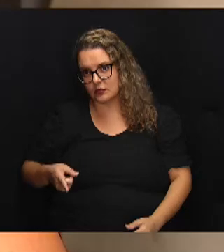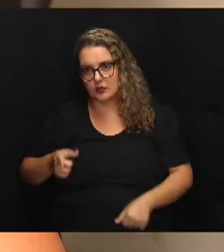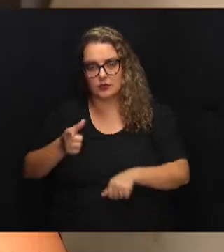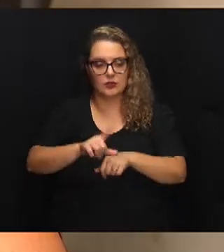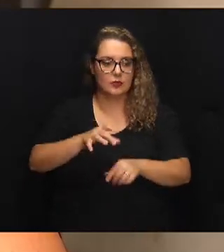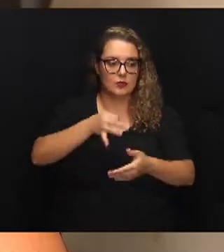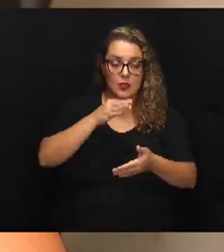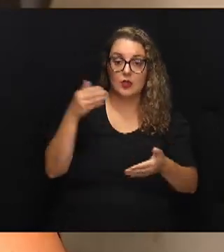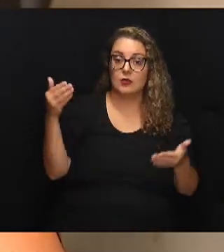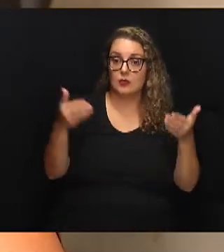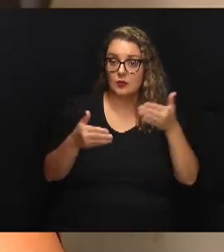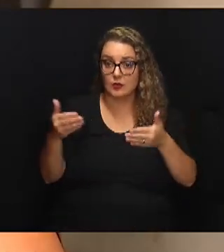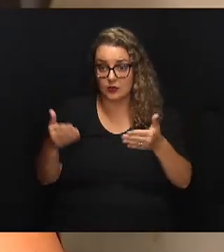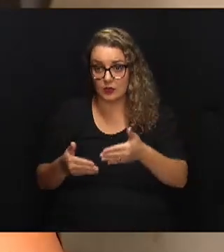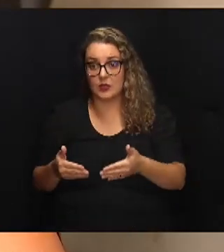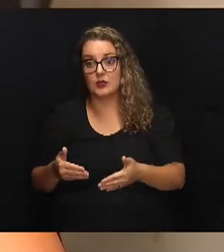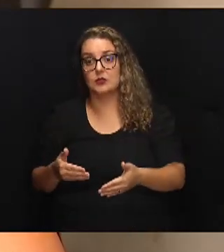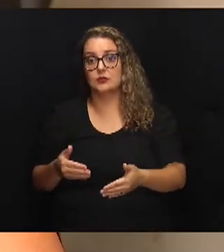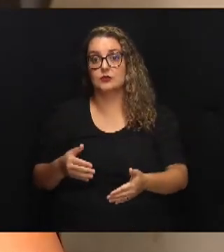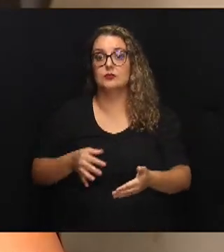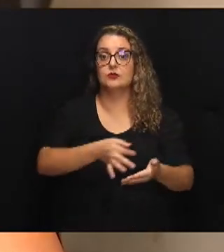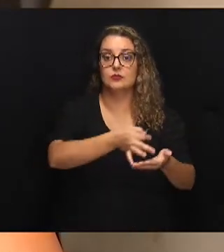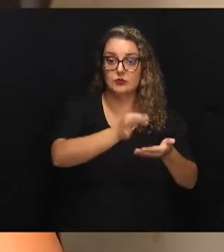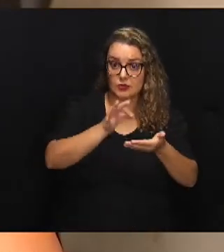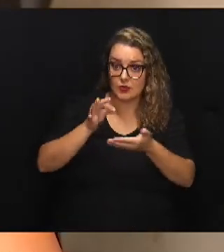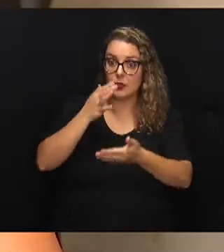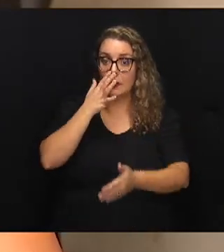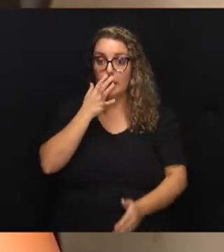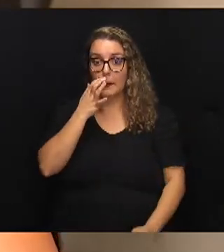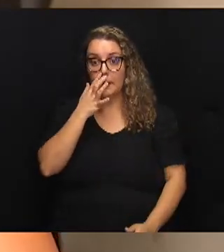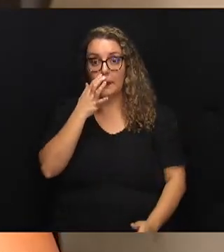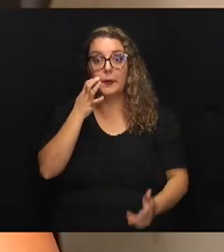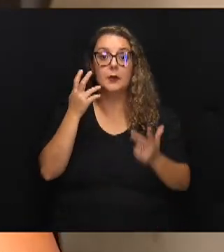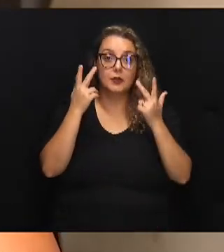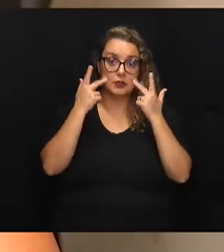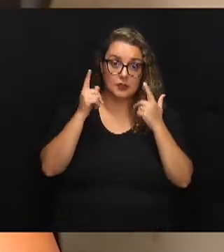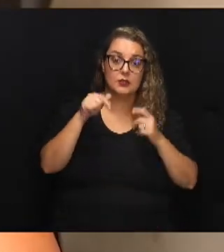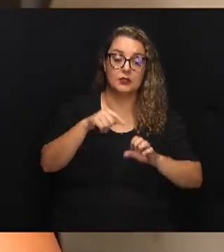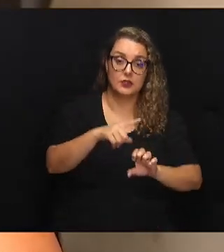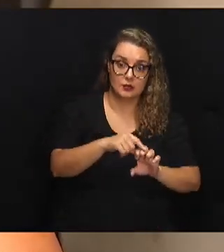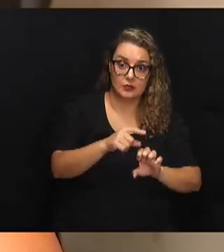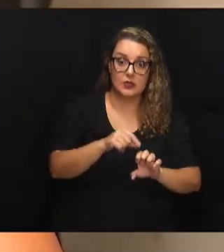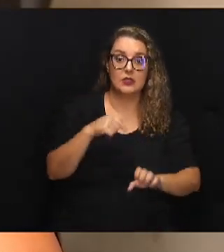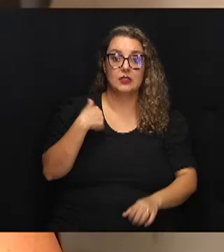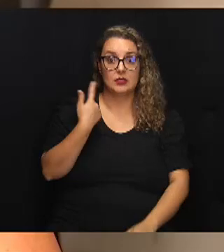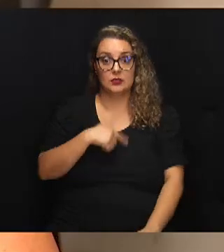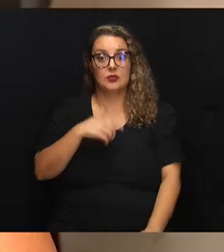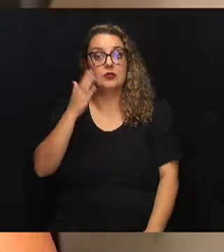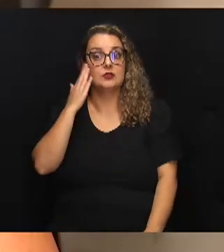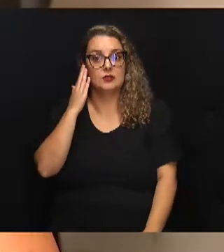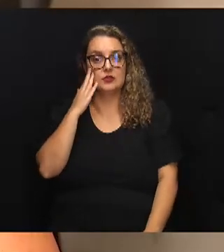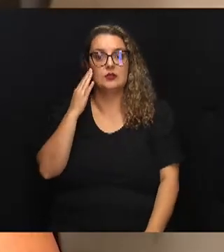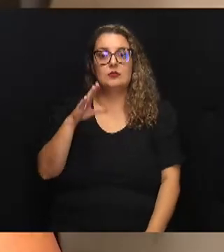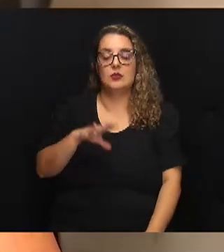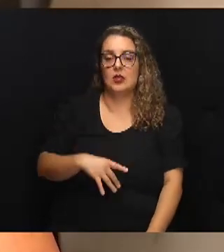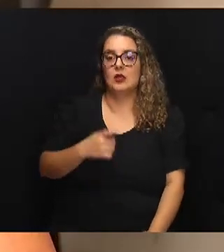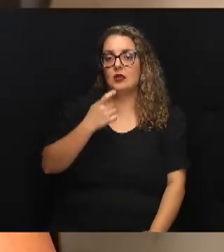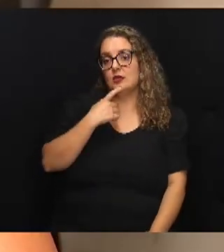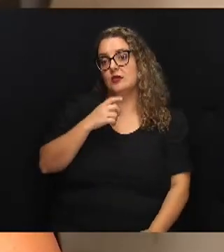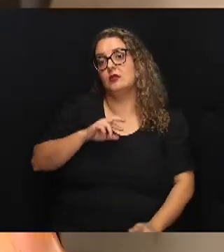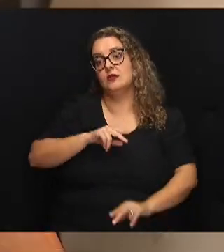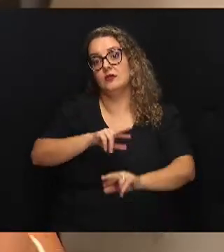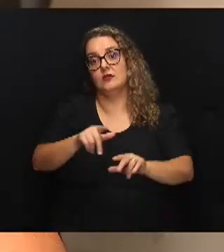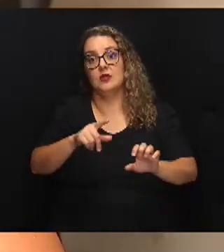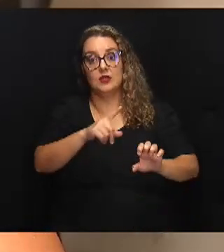estão participando dos cafés de forma natural, que é empreendedor, que nós sabemos que em Campinas temos muitos